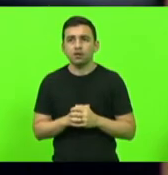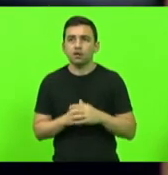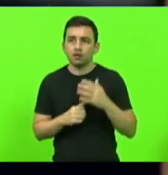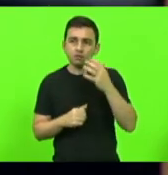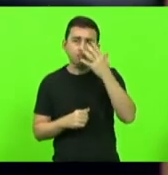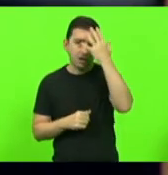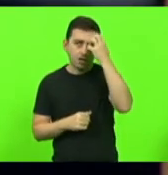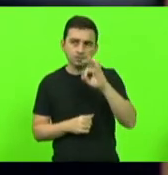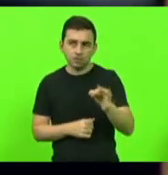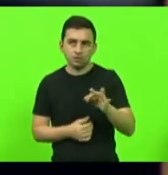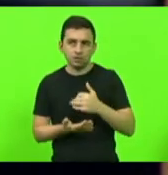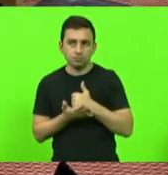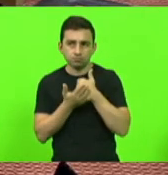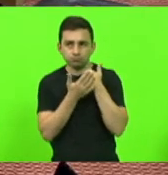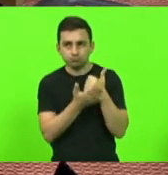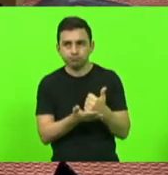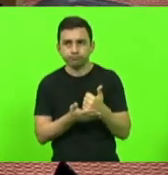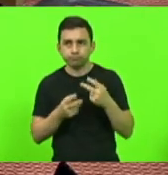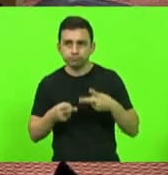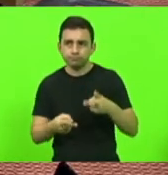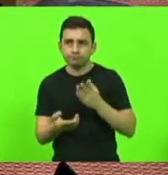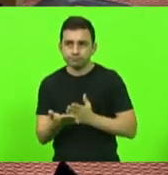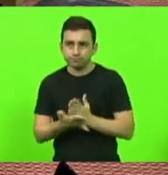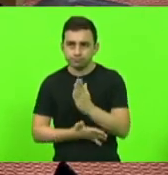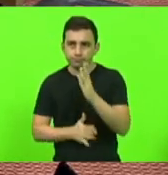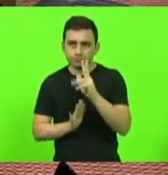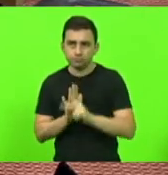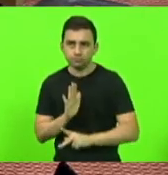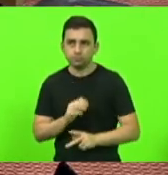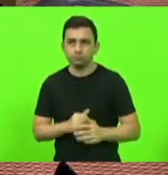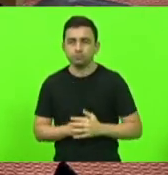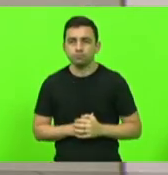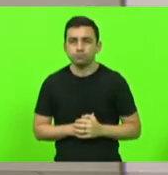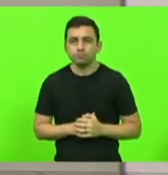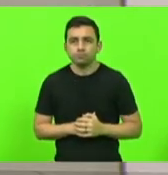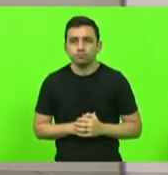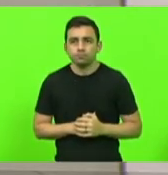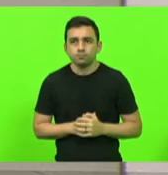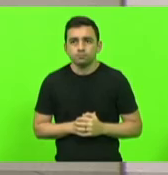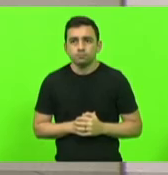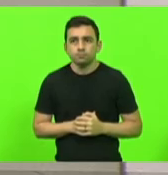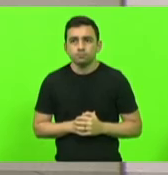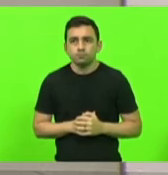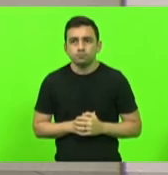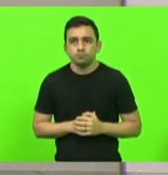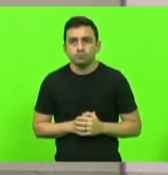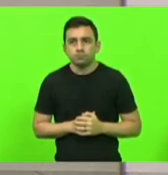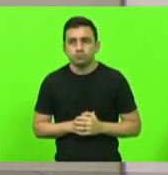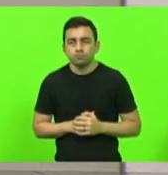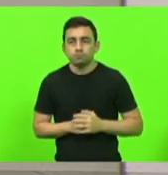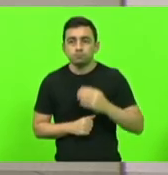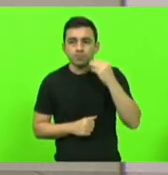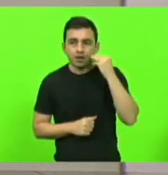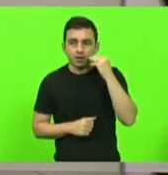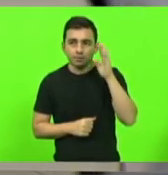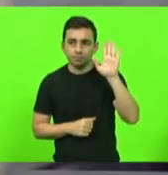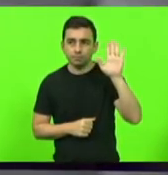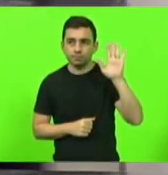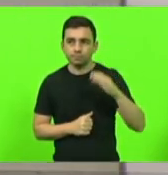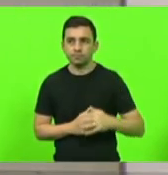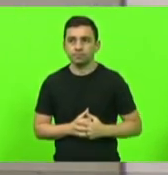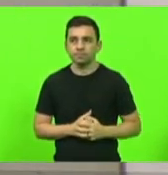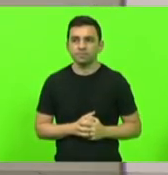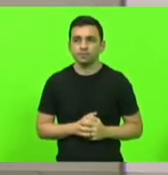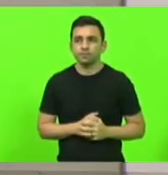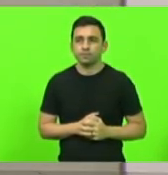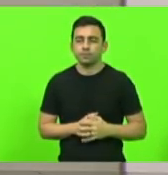Ismael, tem o nosso apoio para aprovação do projeto. Obrigado, senhor presidente. Para discutir a matéria, com a palavra a deputada Marlene Fengler.